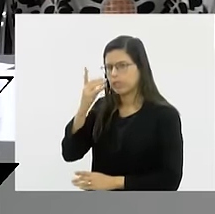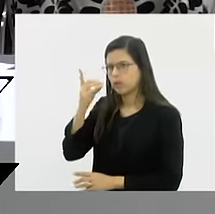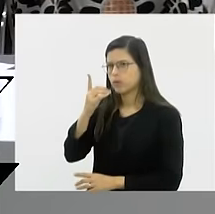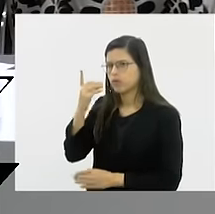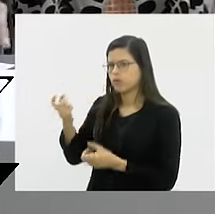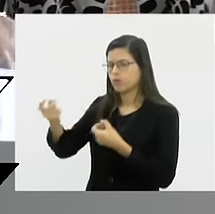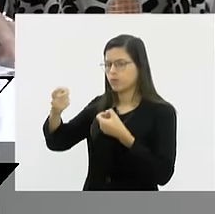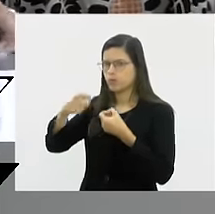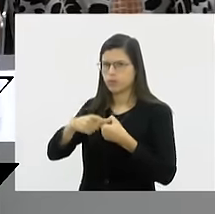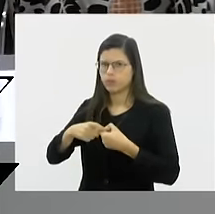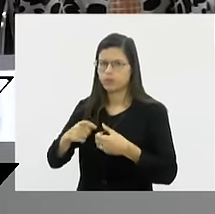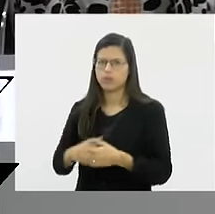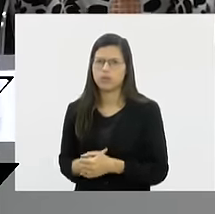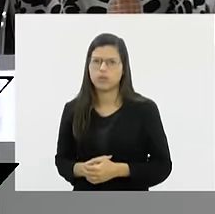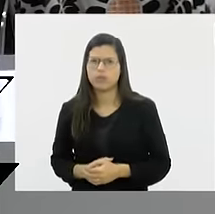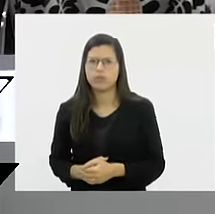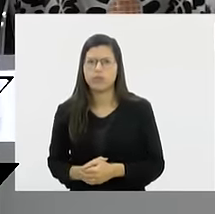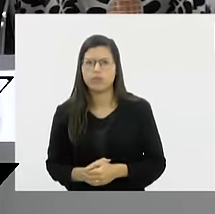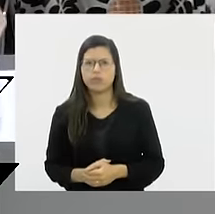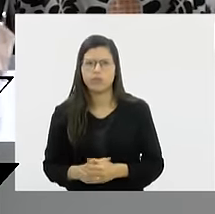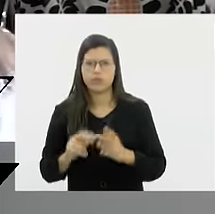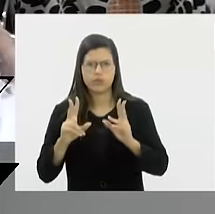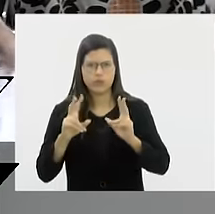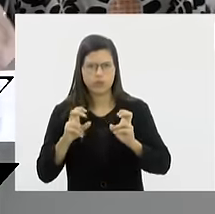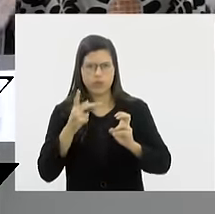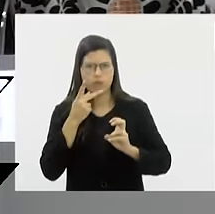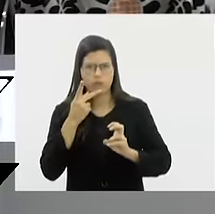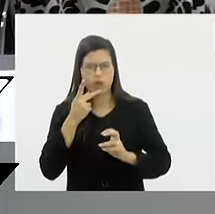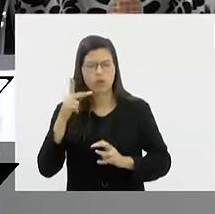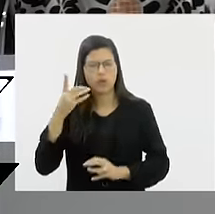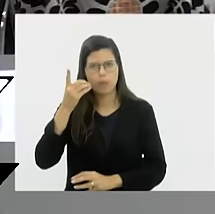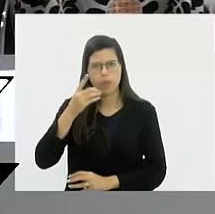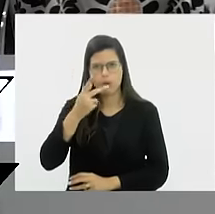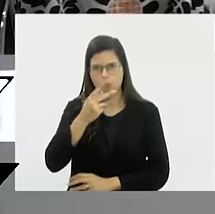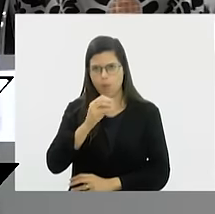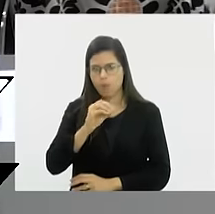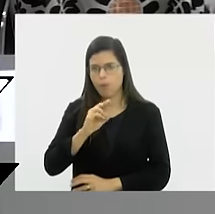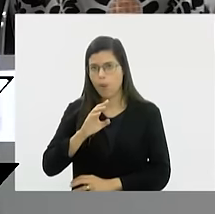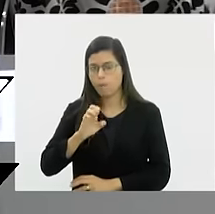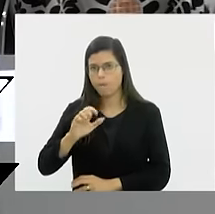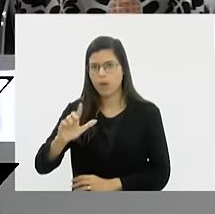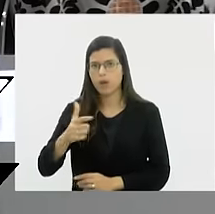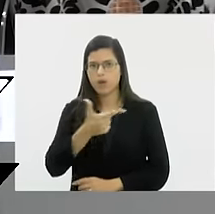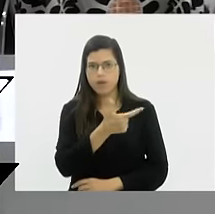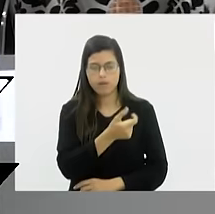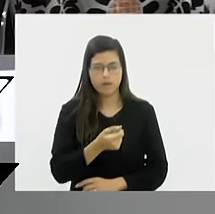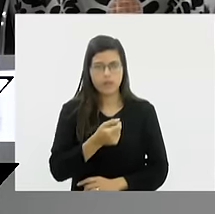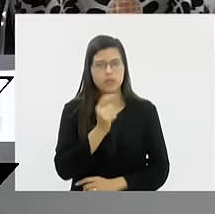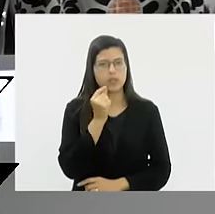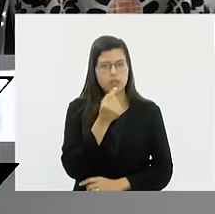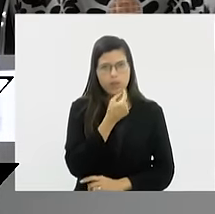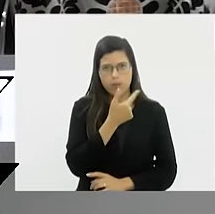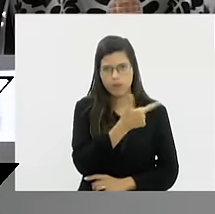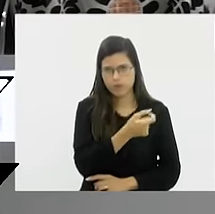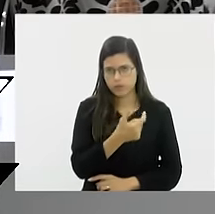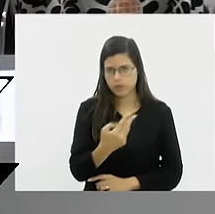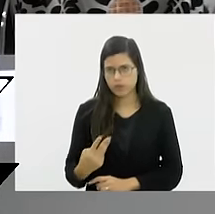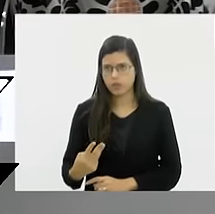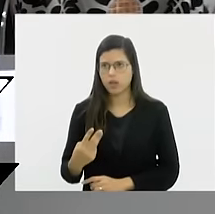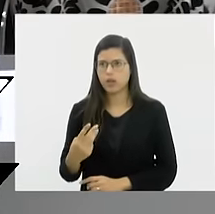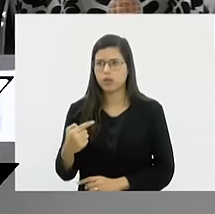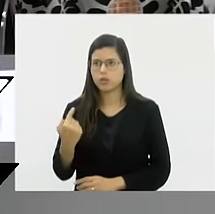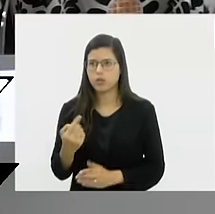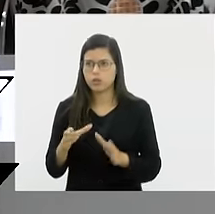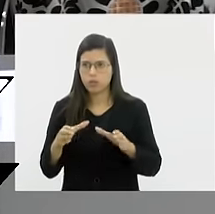Voltando um pouquinho sobre a fala do deputado Paulo Bel. Em 20 de setembro de 2023, nós oficiamos aqui a Comissão de Transporte